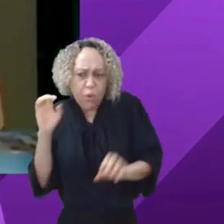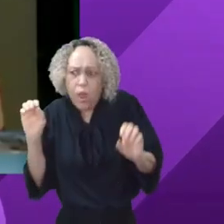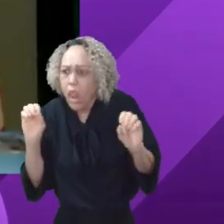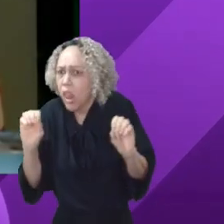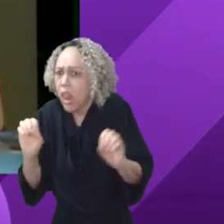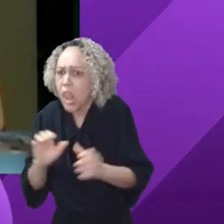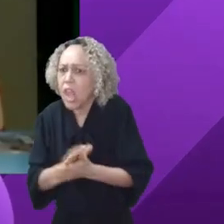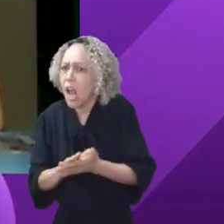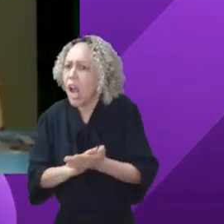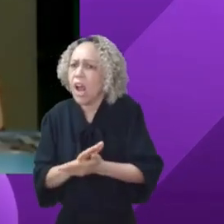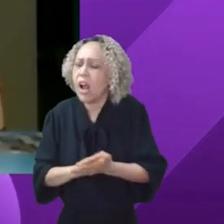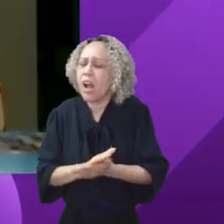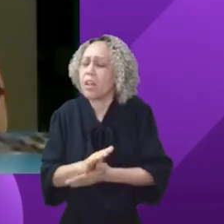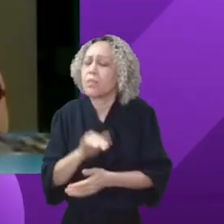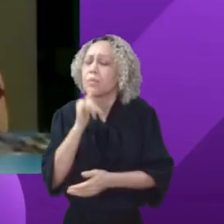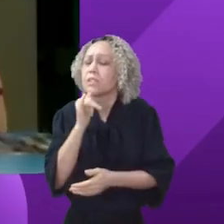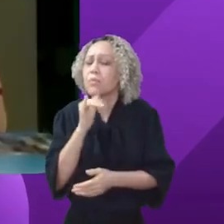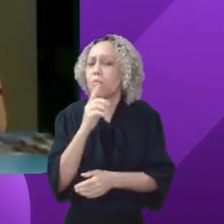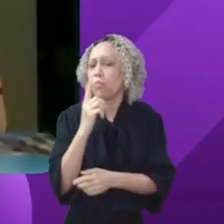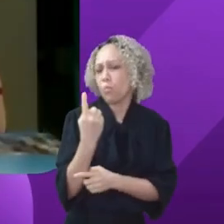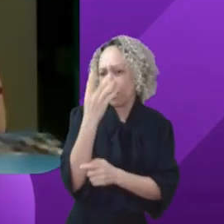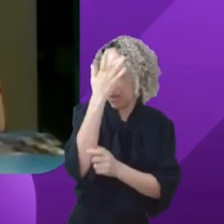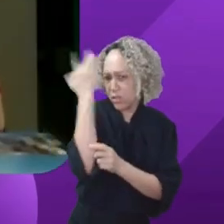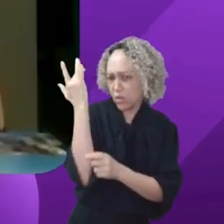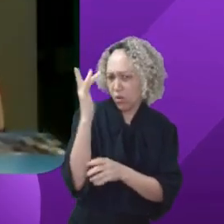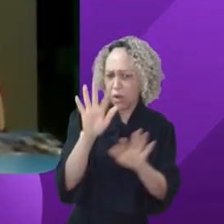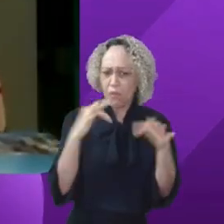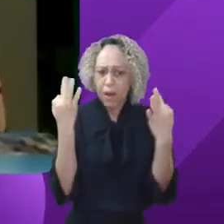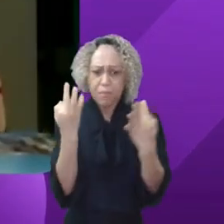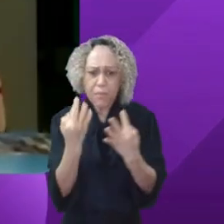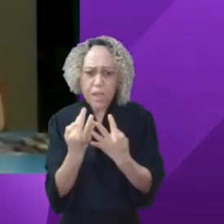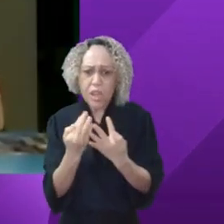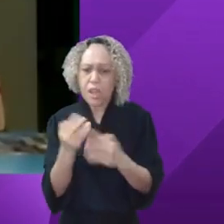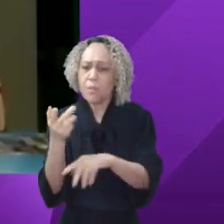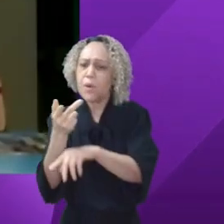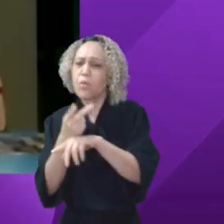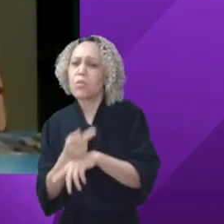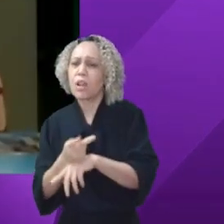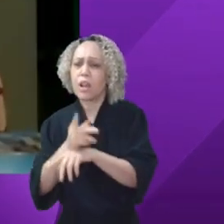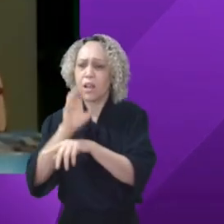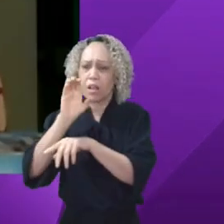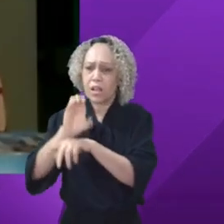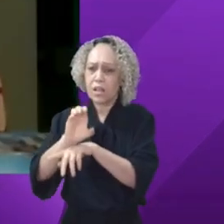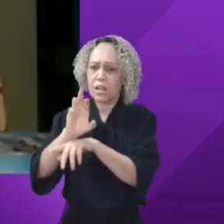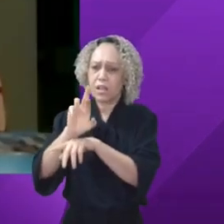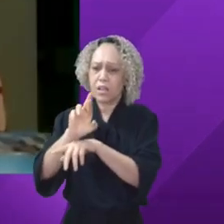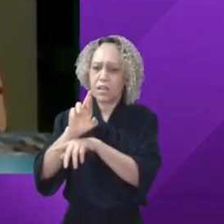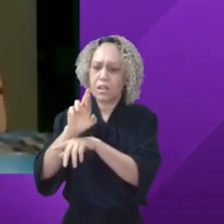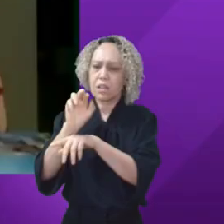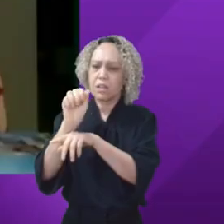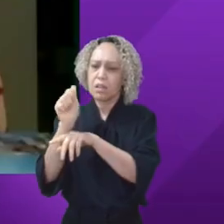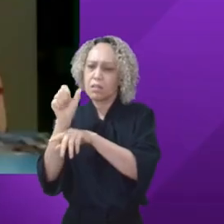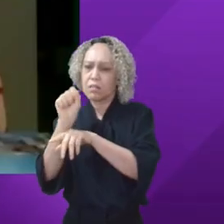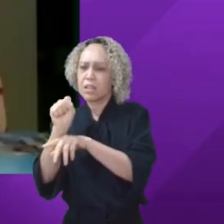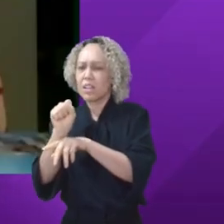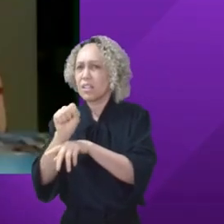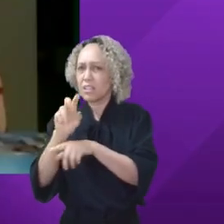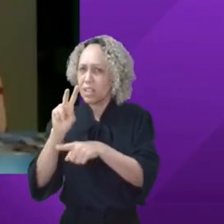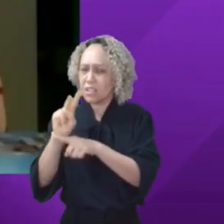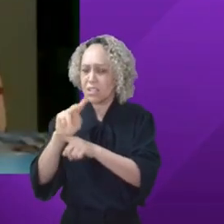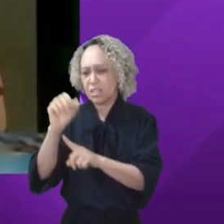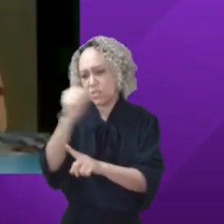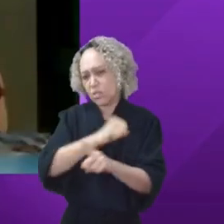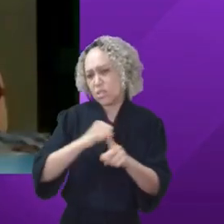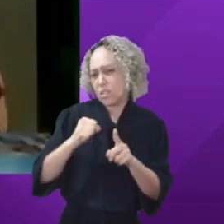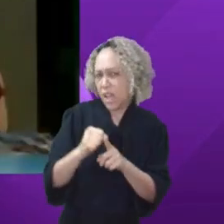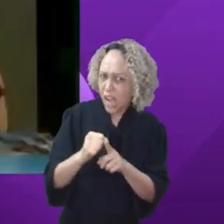família, uma pessoa procurar o CRAS, o CREAS, o Centro POP ou a demanda de um acolhimento, né, e no